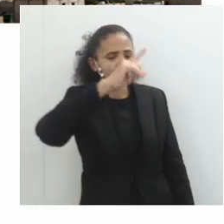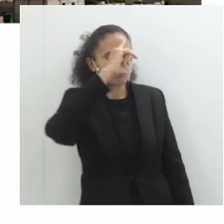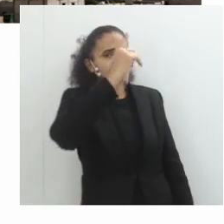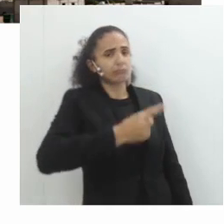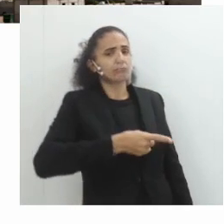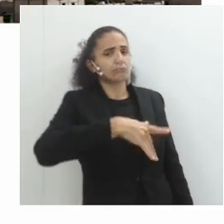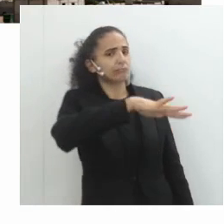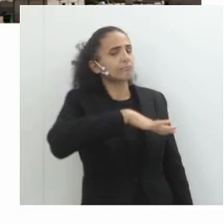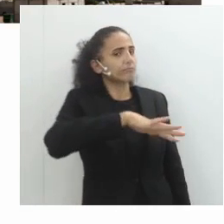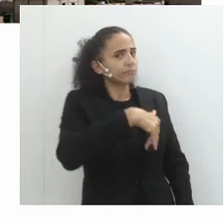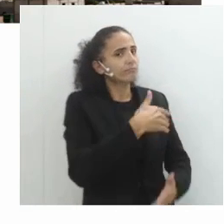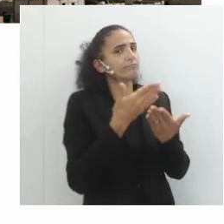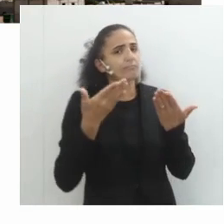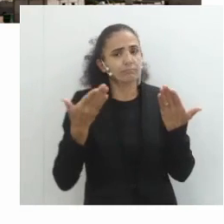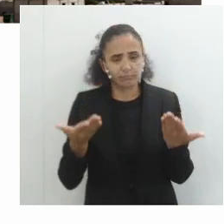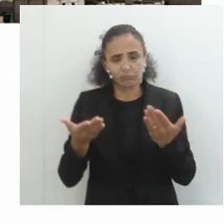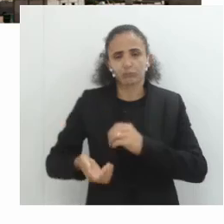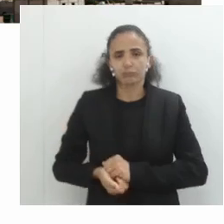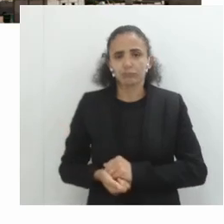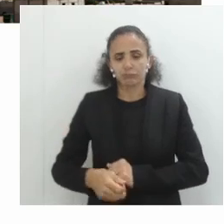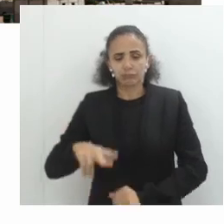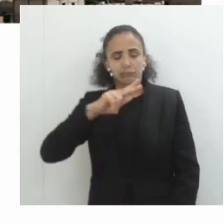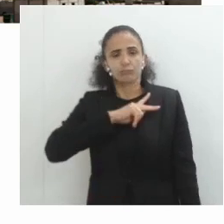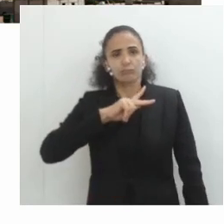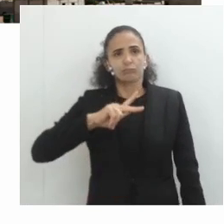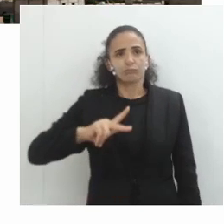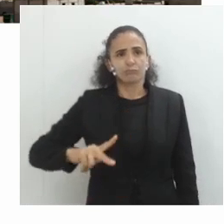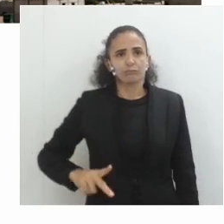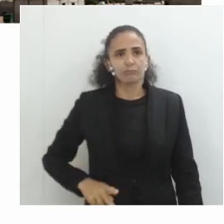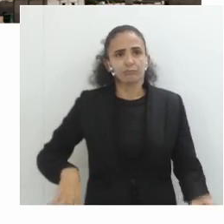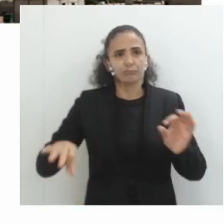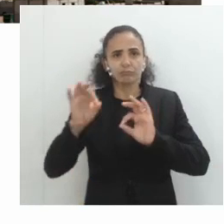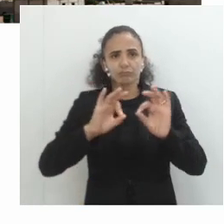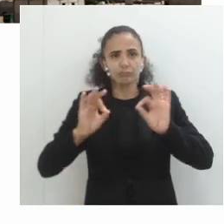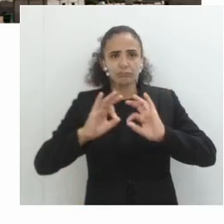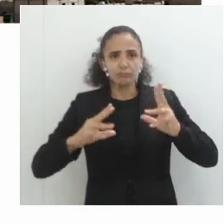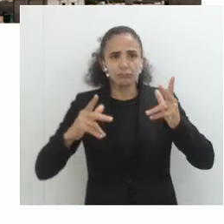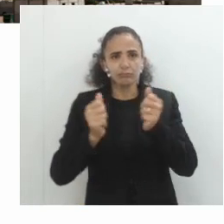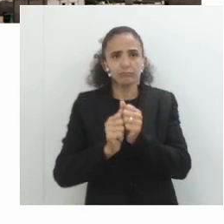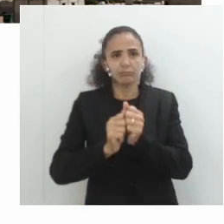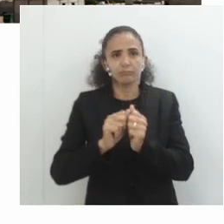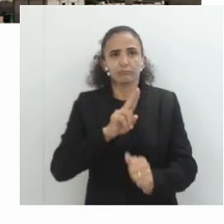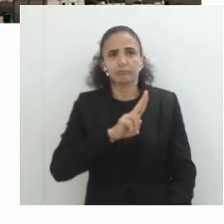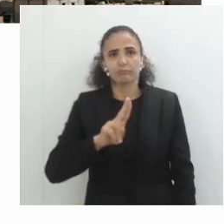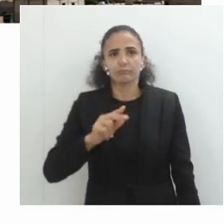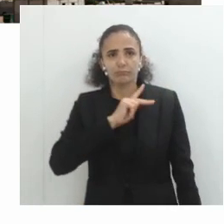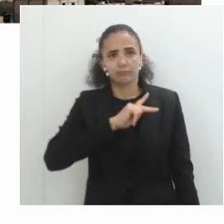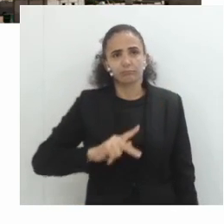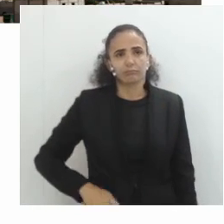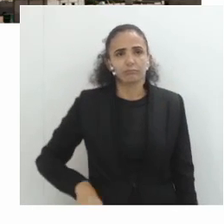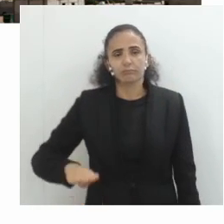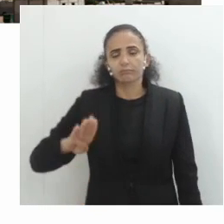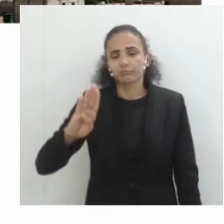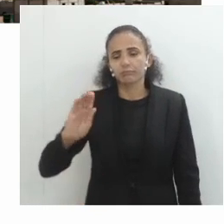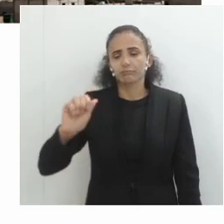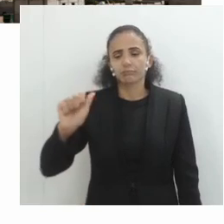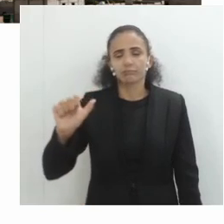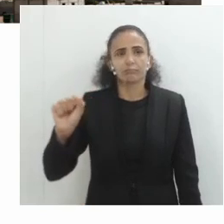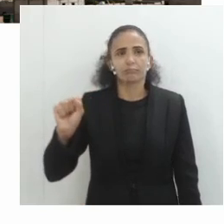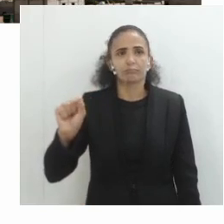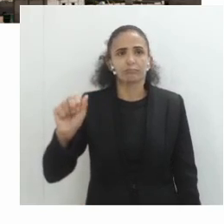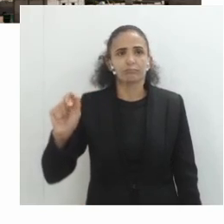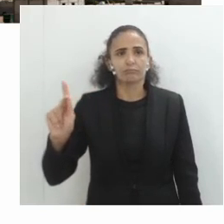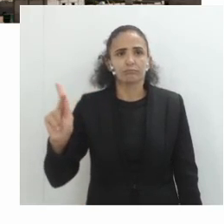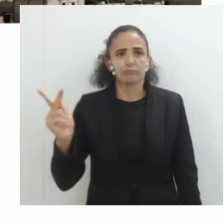Estado. E o presidente da Síria, que é Bashar al-Assad, tenta impor medidas